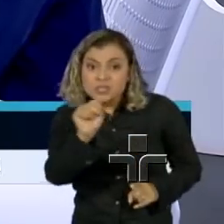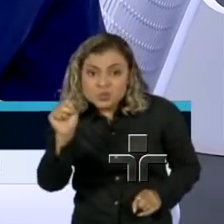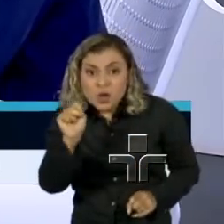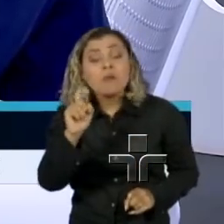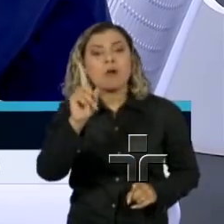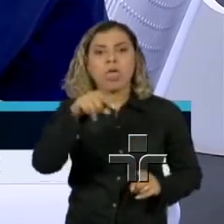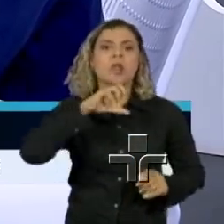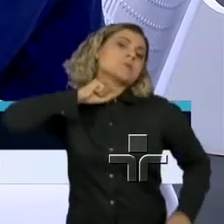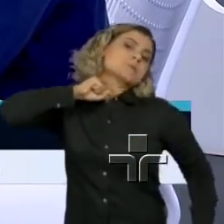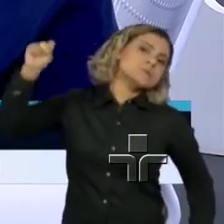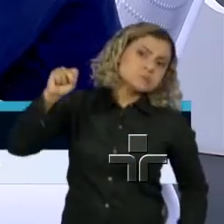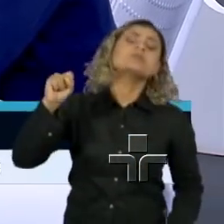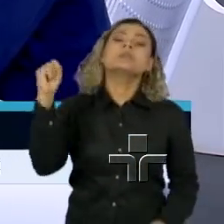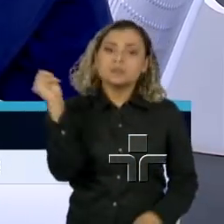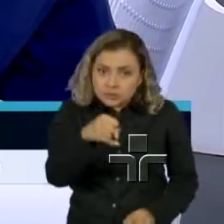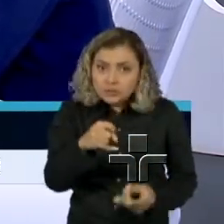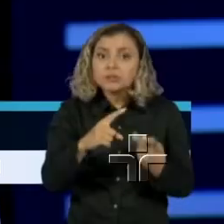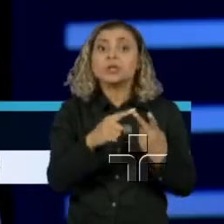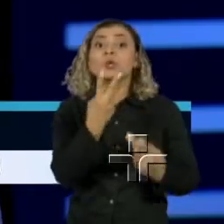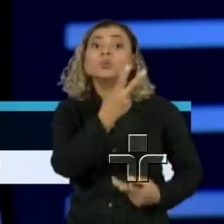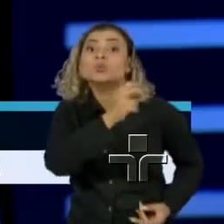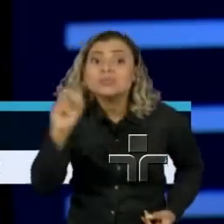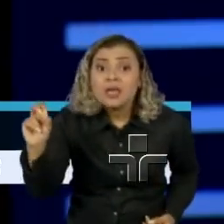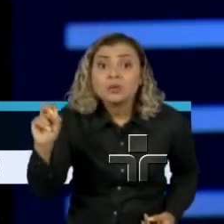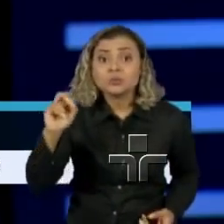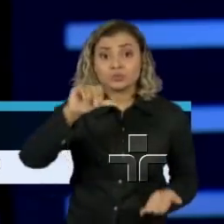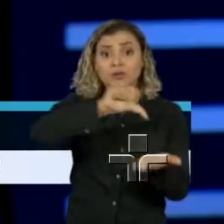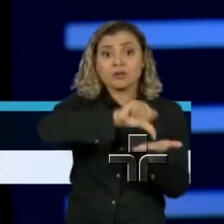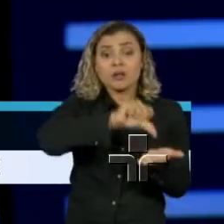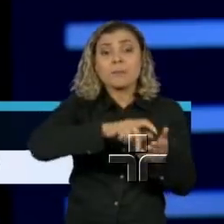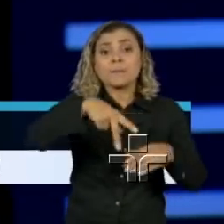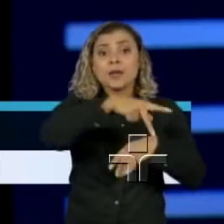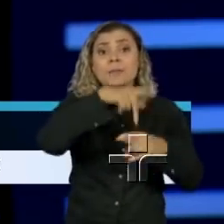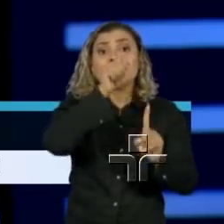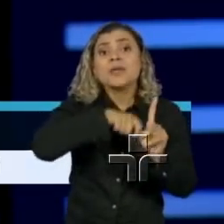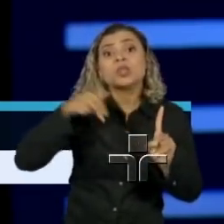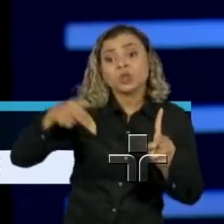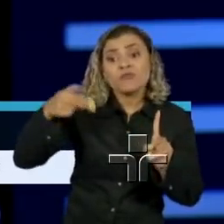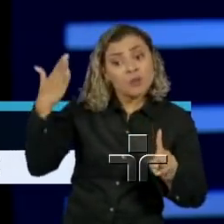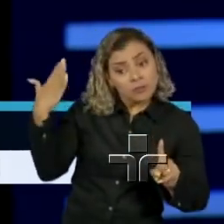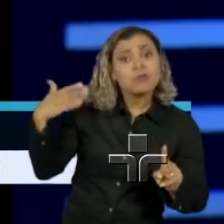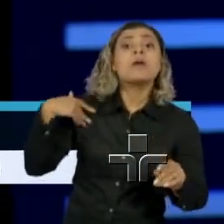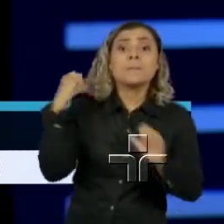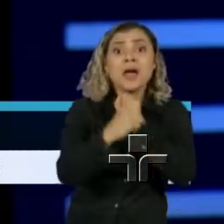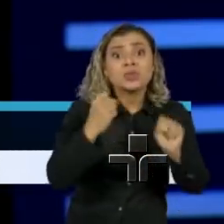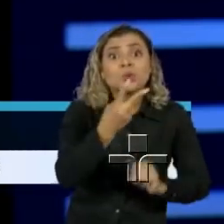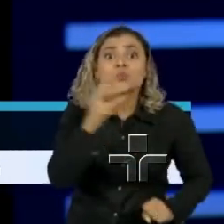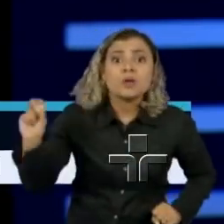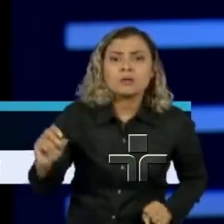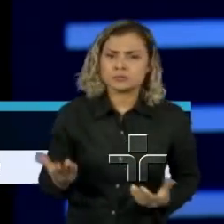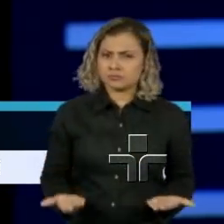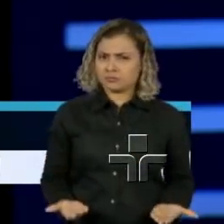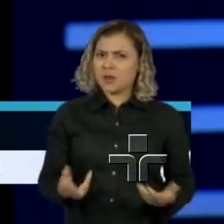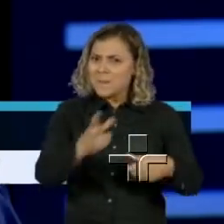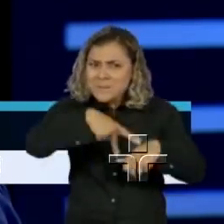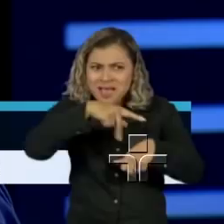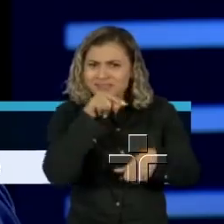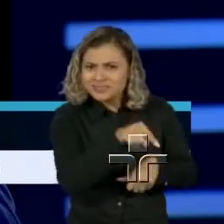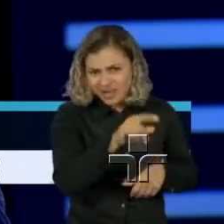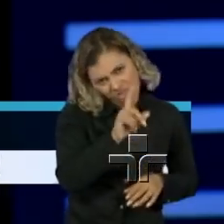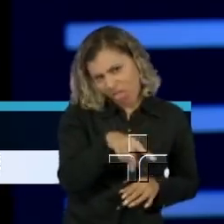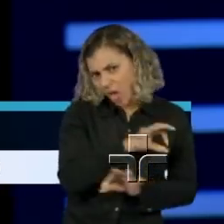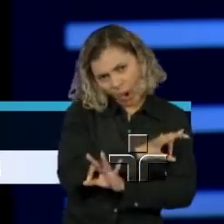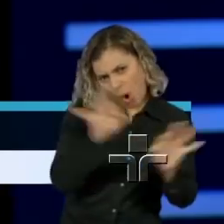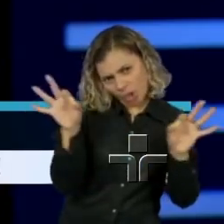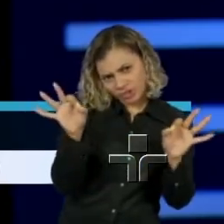Matou 200 pessoas, 200 iranianos em novembro. Então, uma ação como essa é ótimo